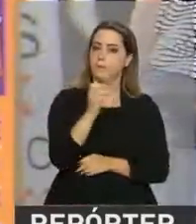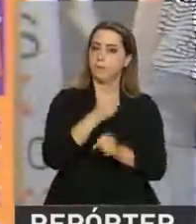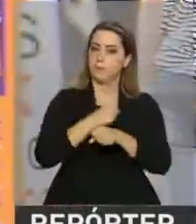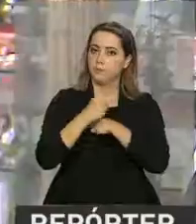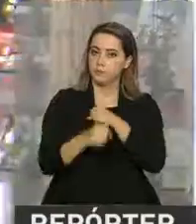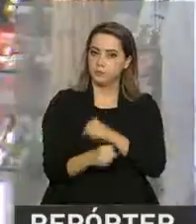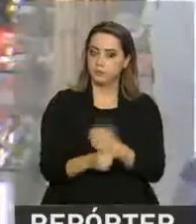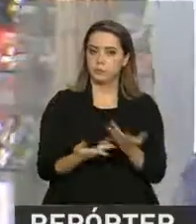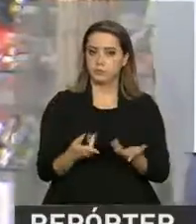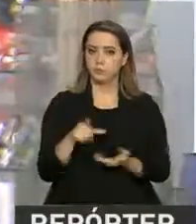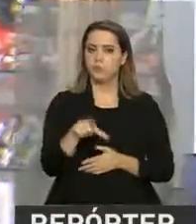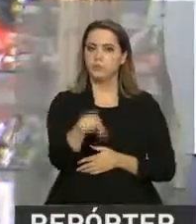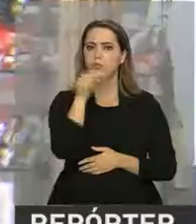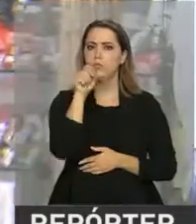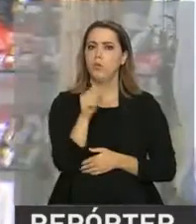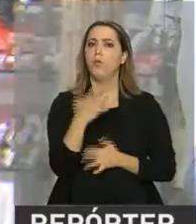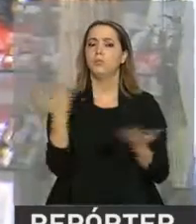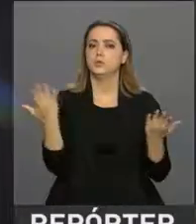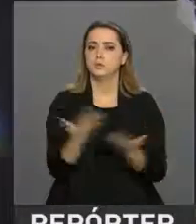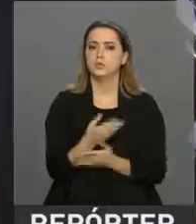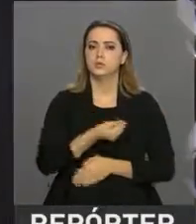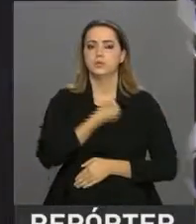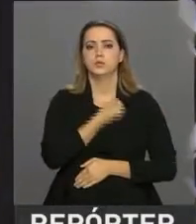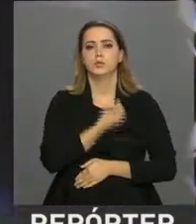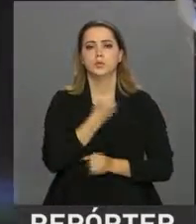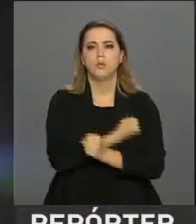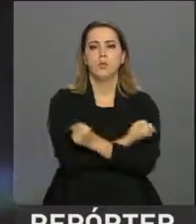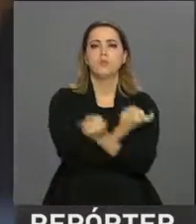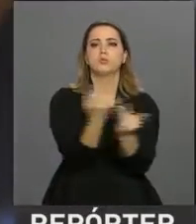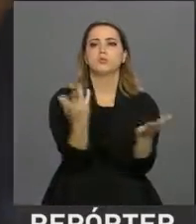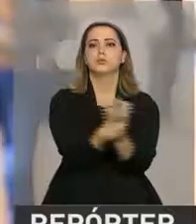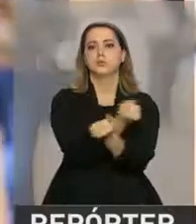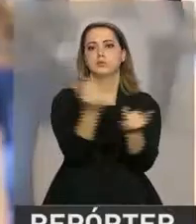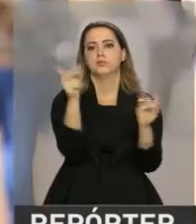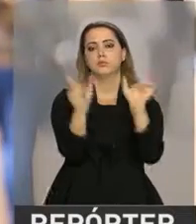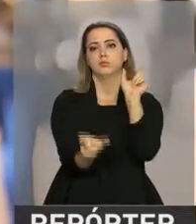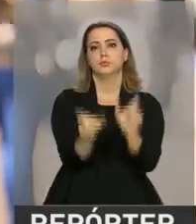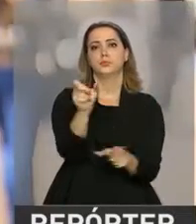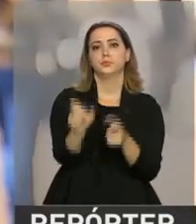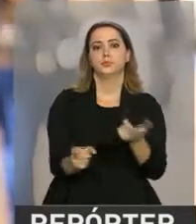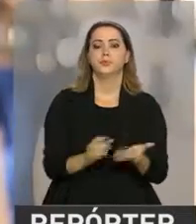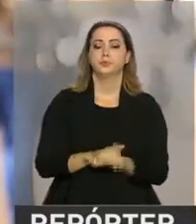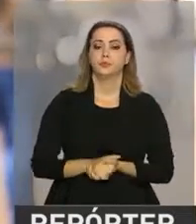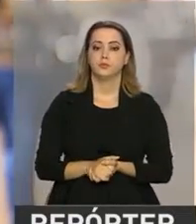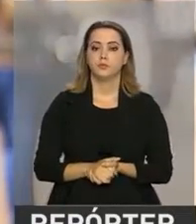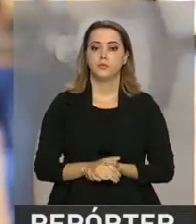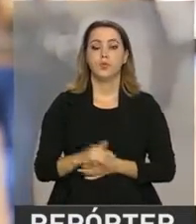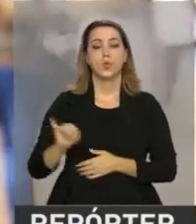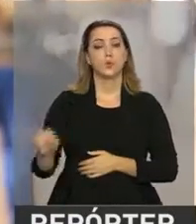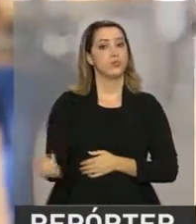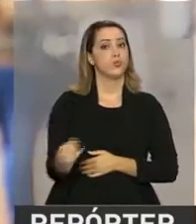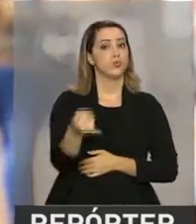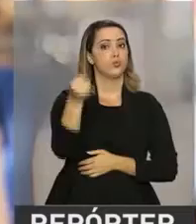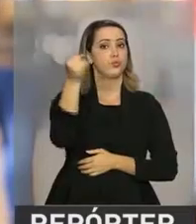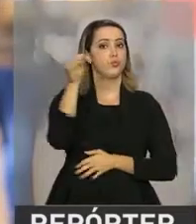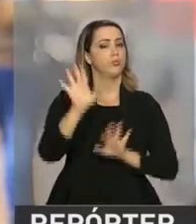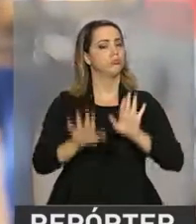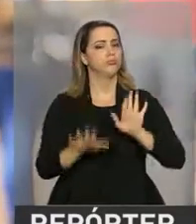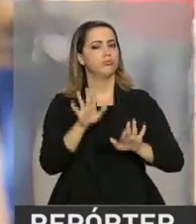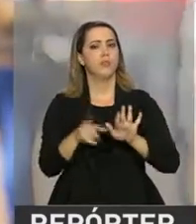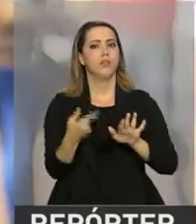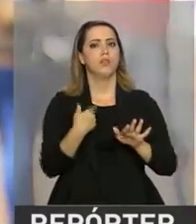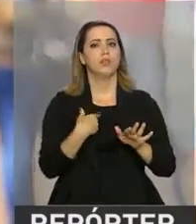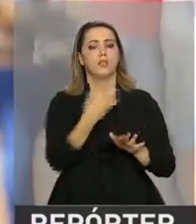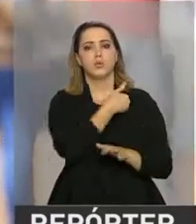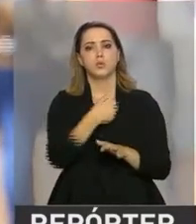13,75% ao ano, uma decisão que mexe com a vida de milhões de brasileiros. A taxa Selic é a média de juros que o governo paga quando